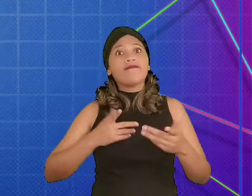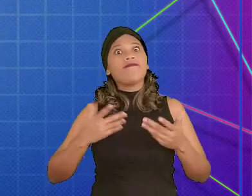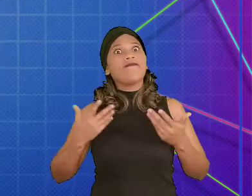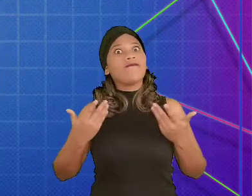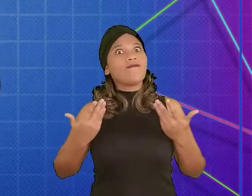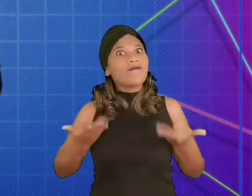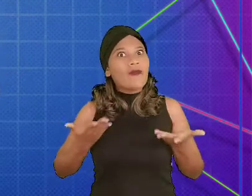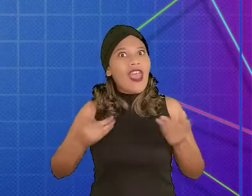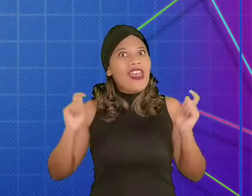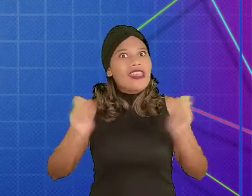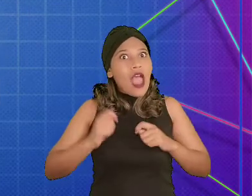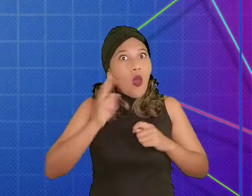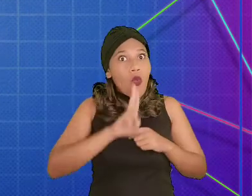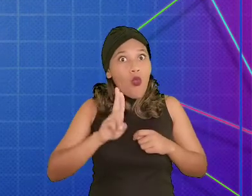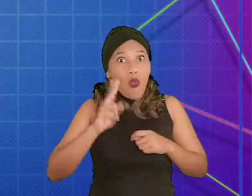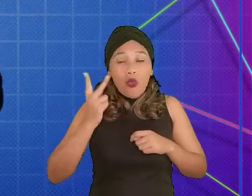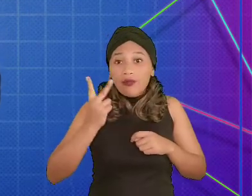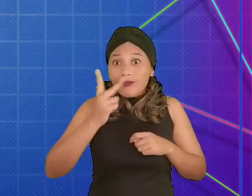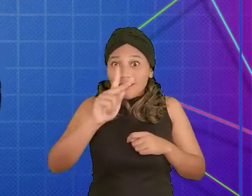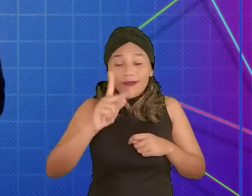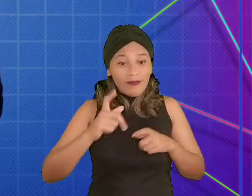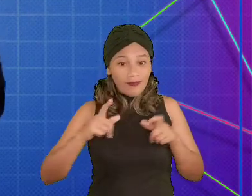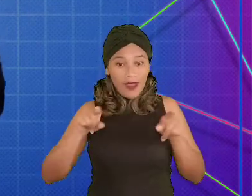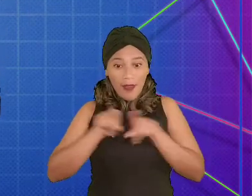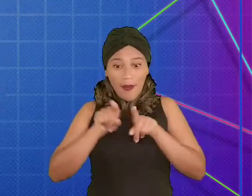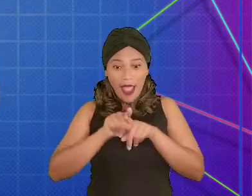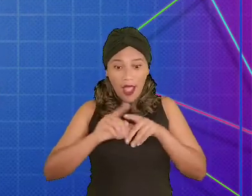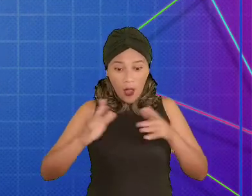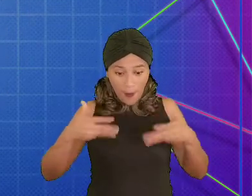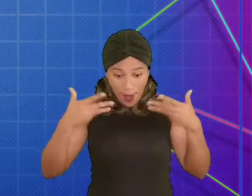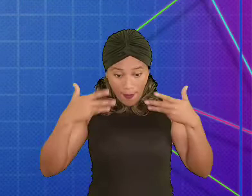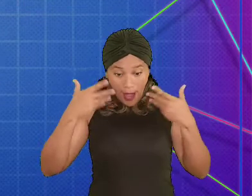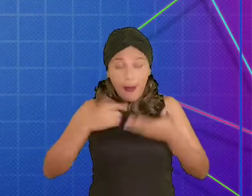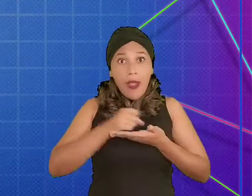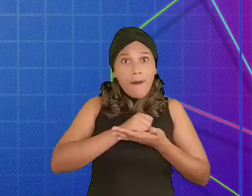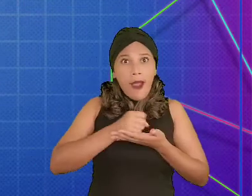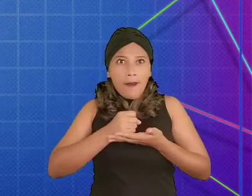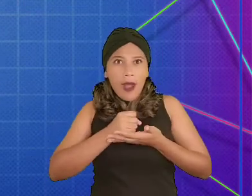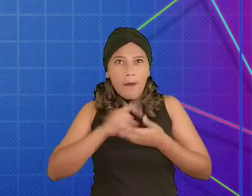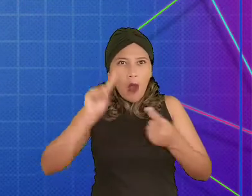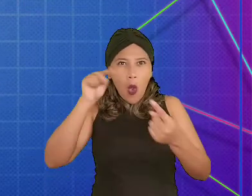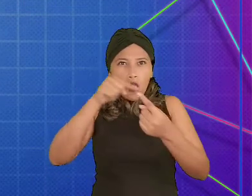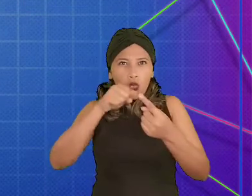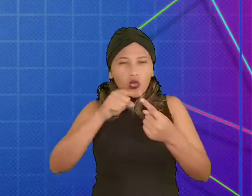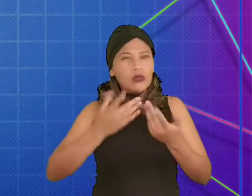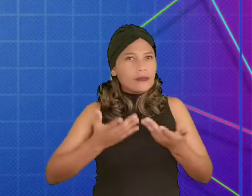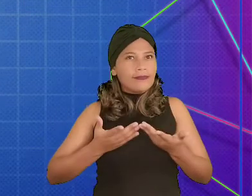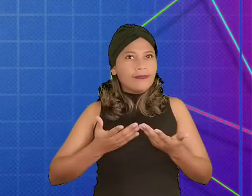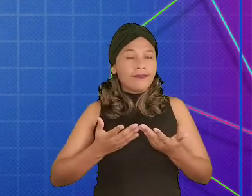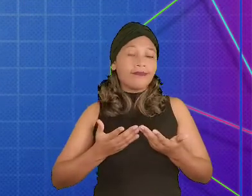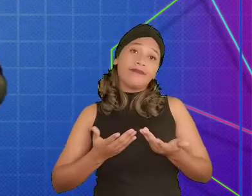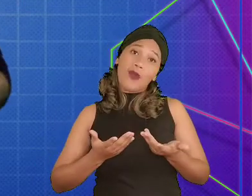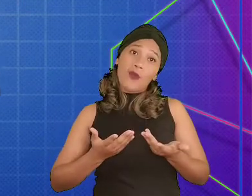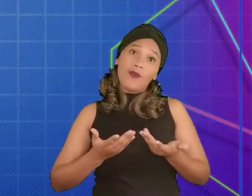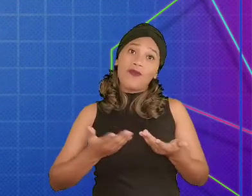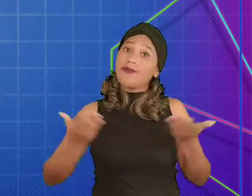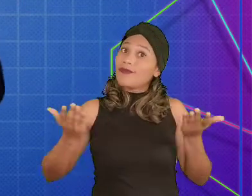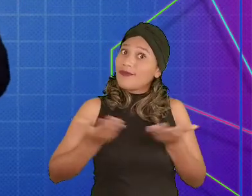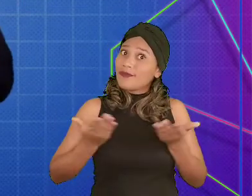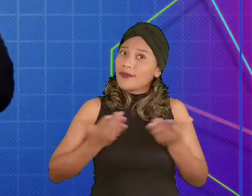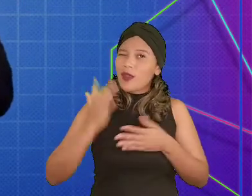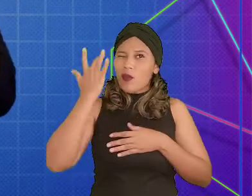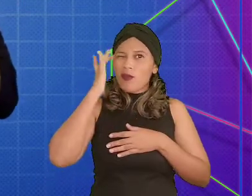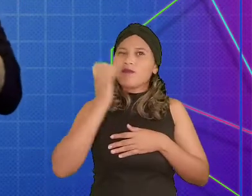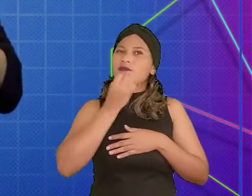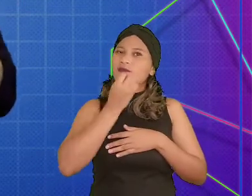isso é algo que pode ser utilizado em seu jogo e que também vai te ajudar a guiar o jogador para um objetivo ou a próxima fase. Bom,